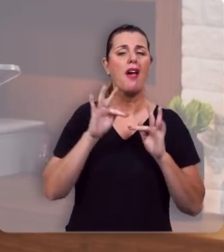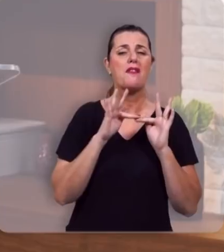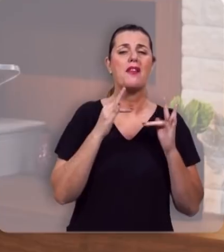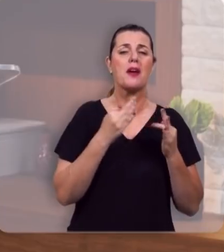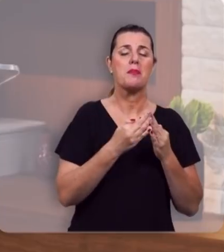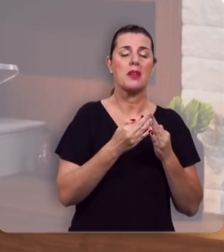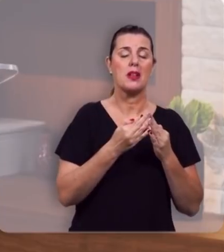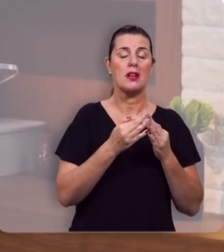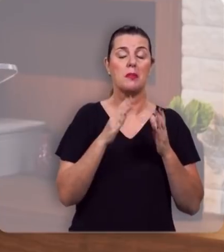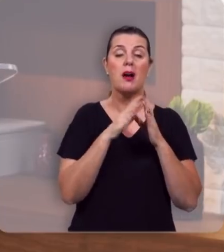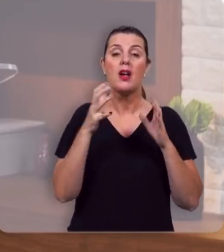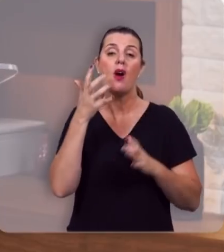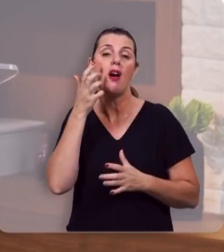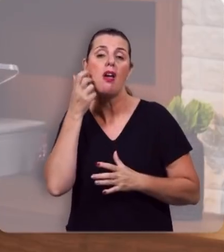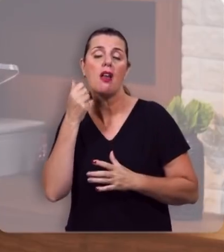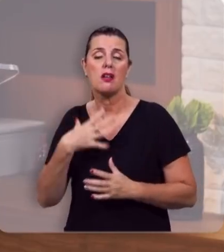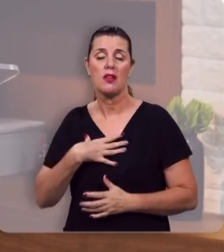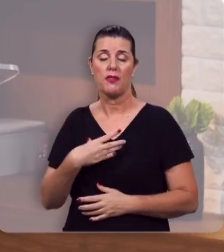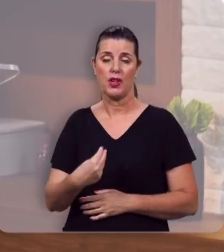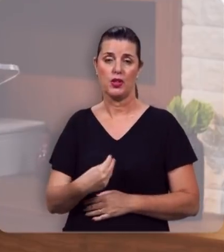nossa maior herança.